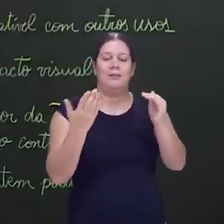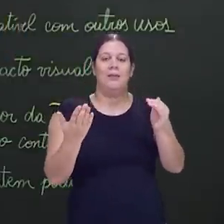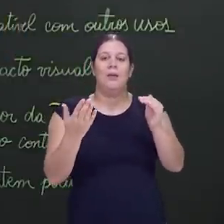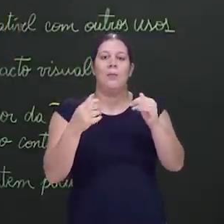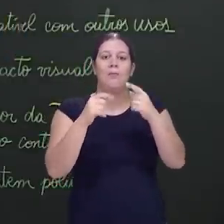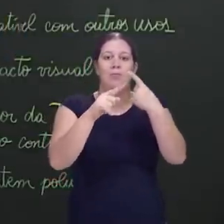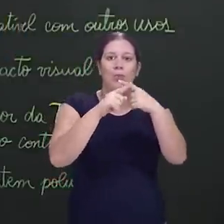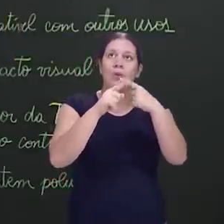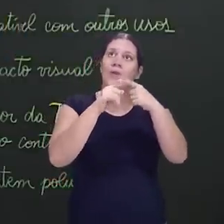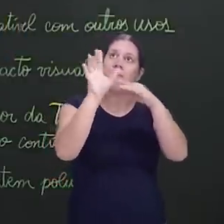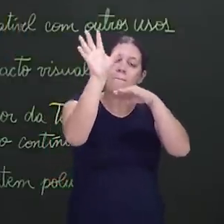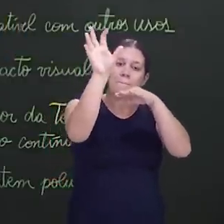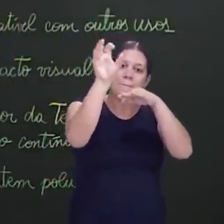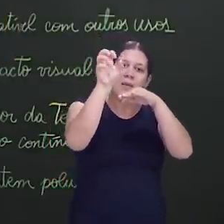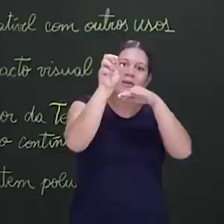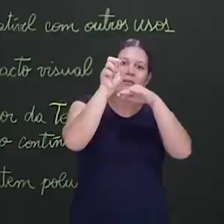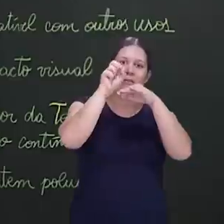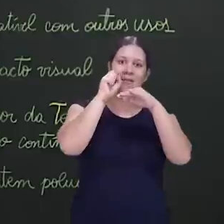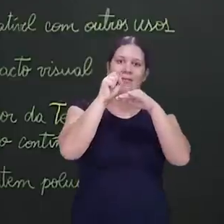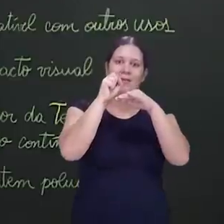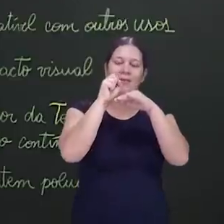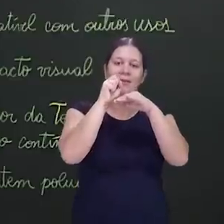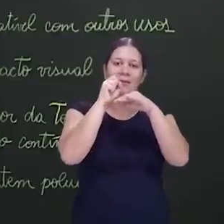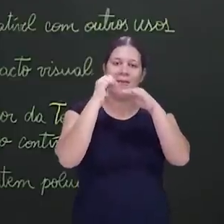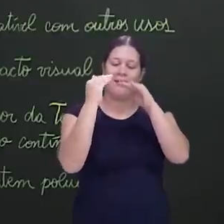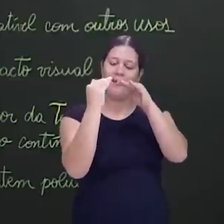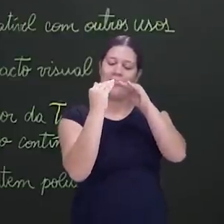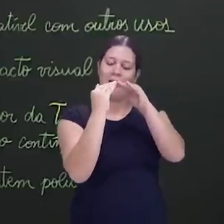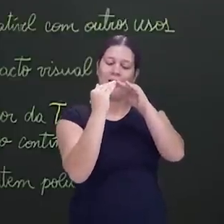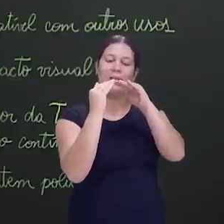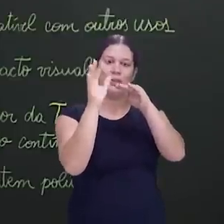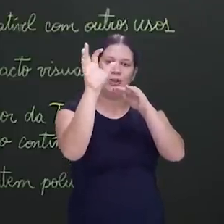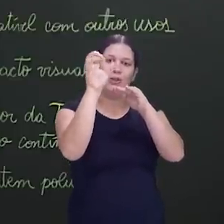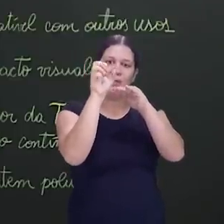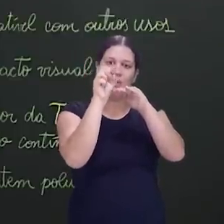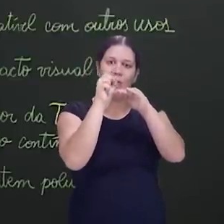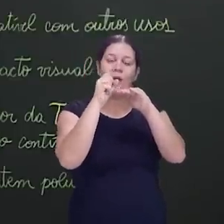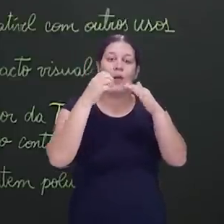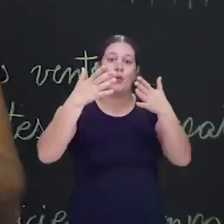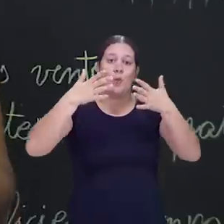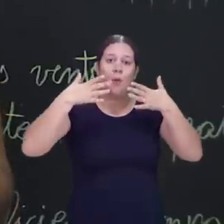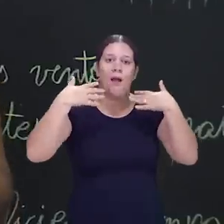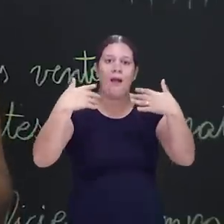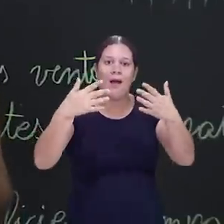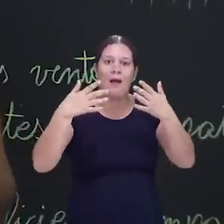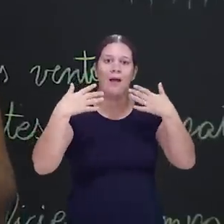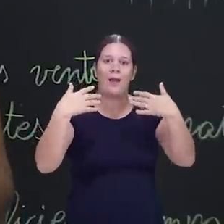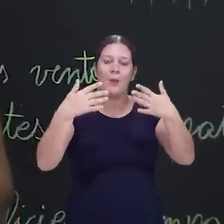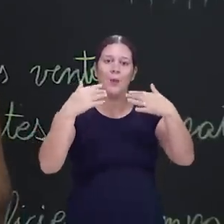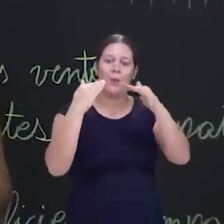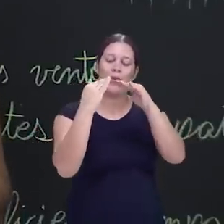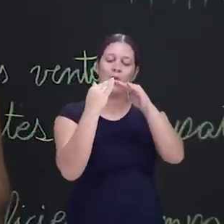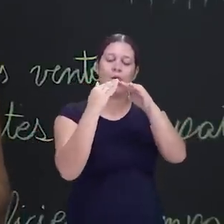solares, elas conseguem, então, captar a energia térmica, ou seja, do calor que estamos recebendo aí do sol,